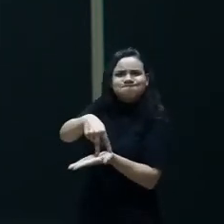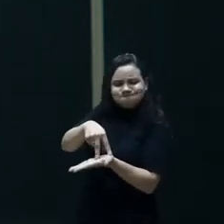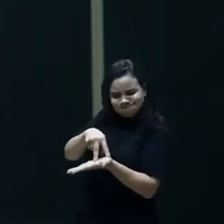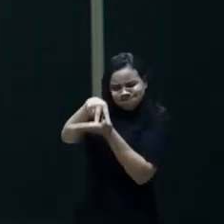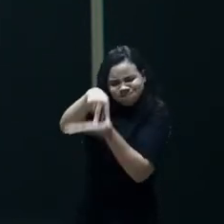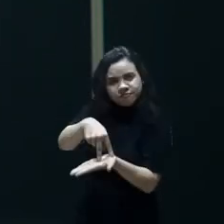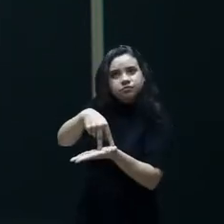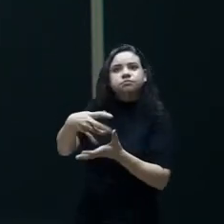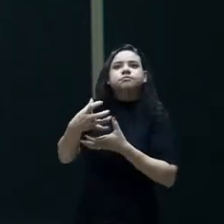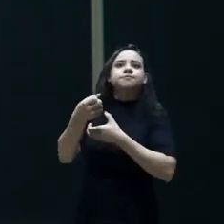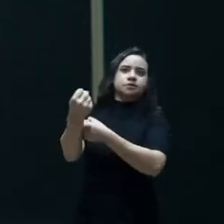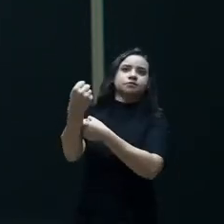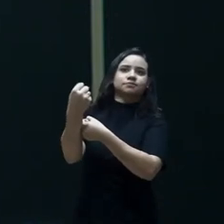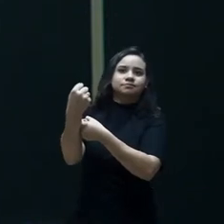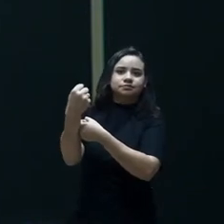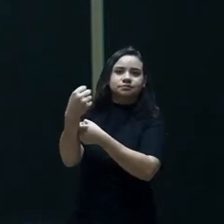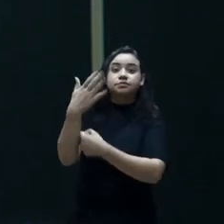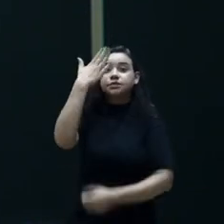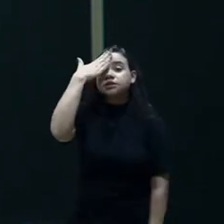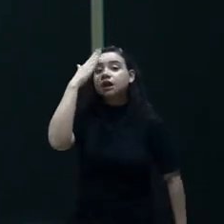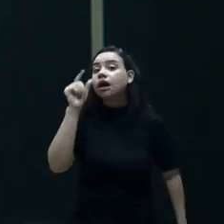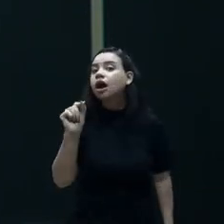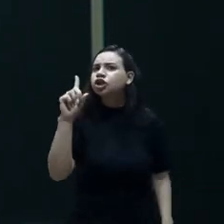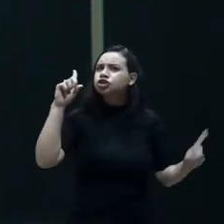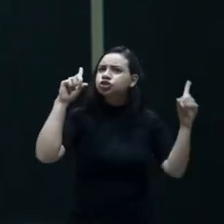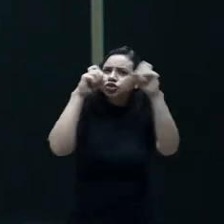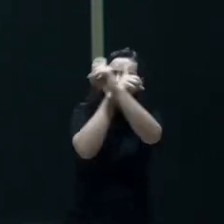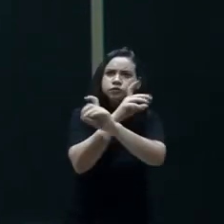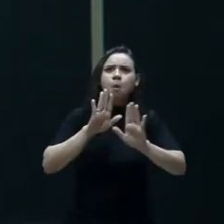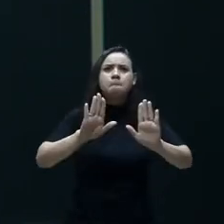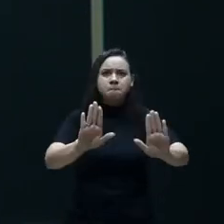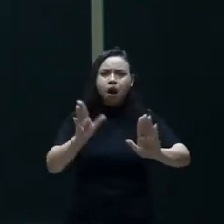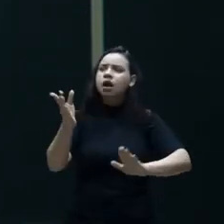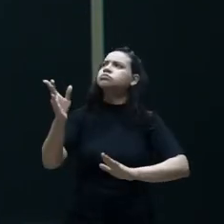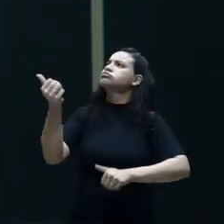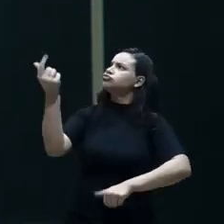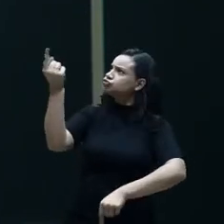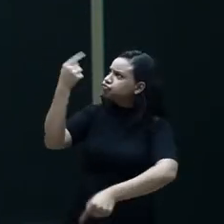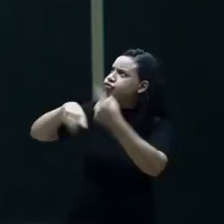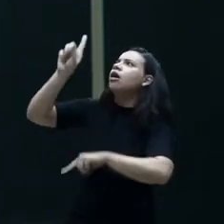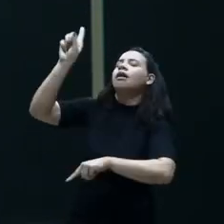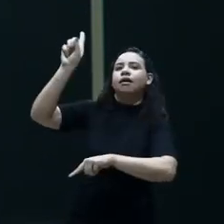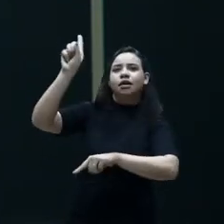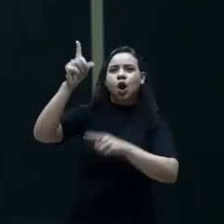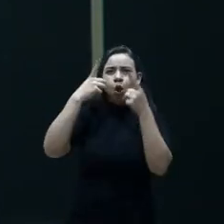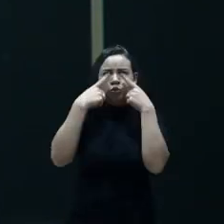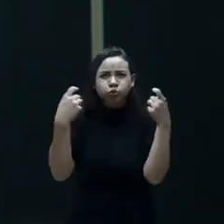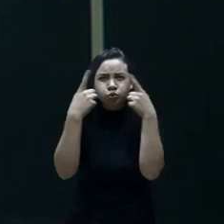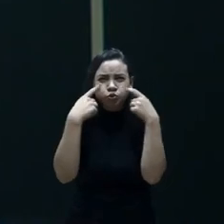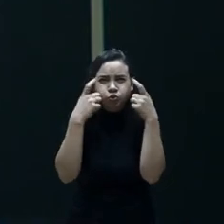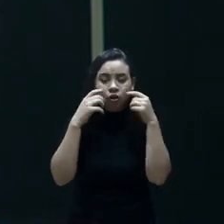Está difícil, mas vai melhorar. A palavra de Deus me garante que vai melhorar. O choro vai durar essa noite. Amanhã eu